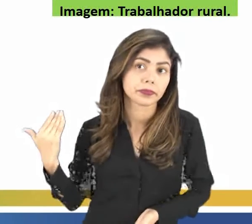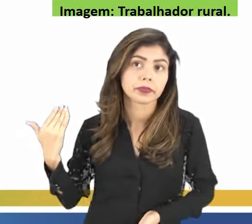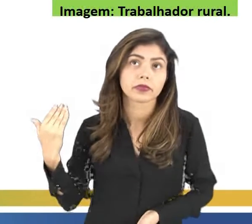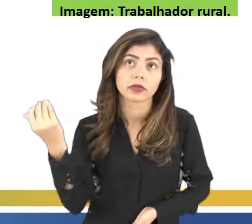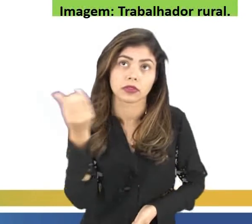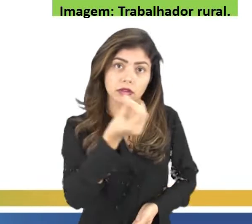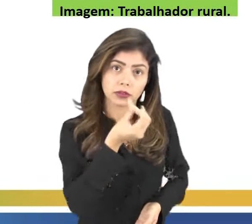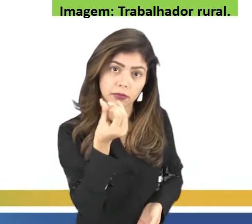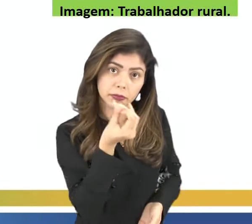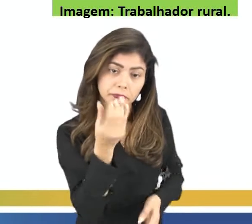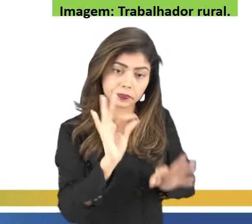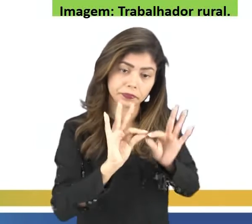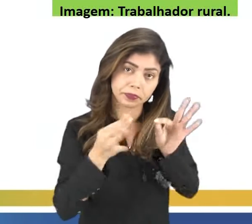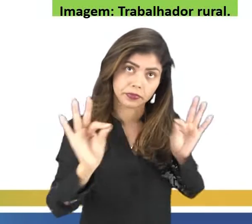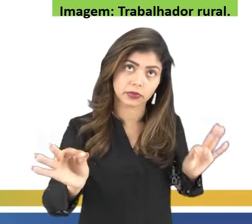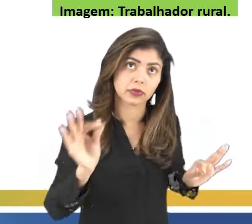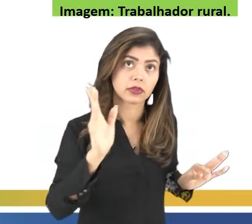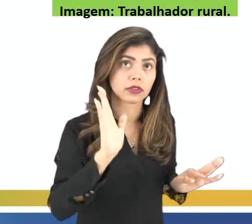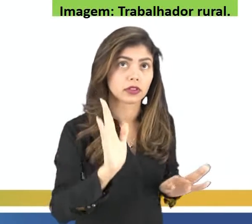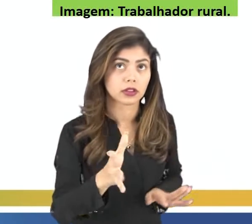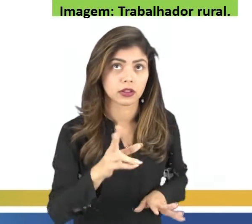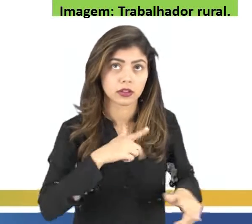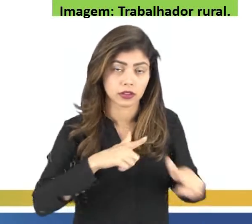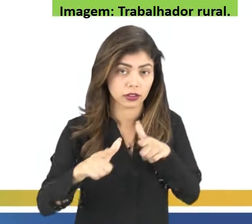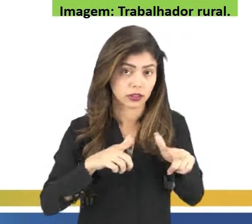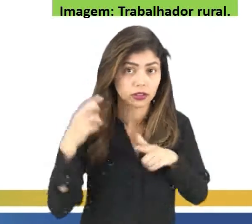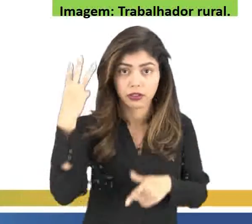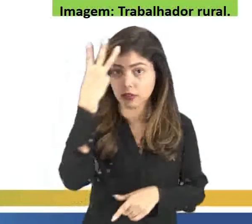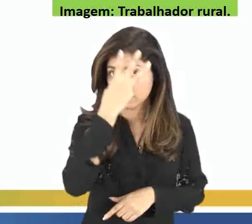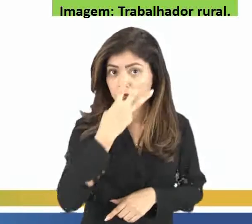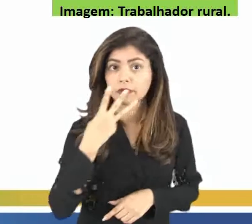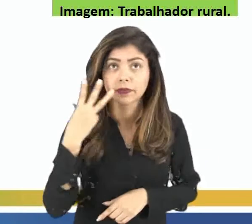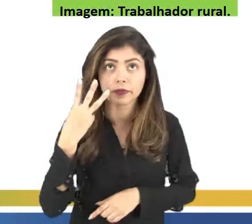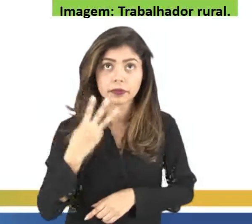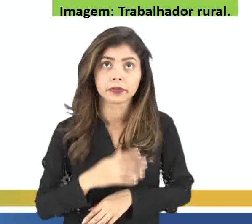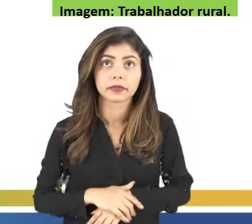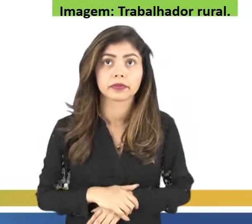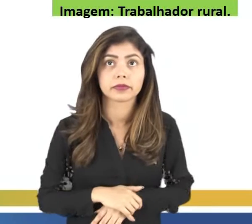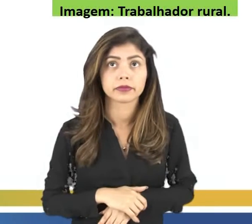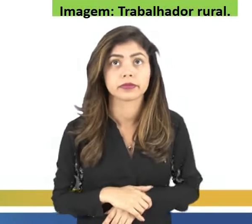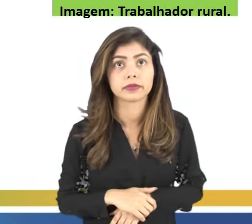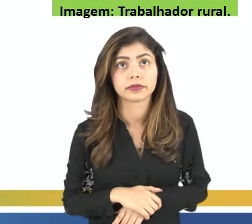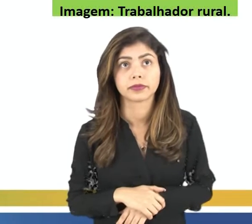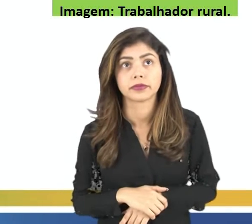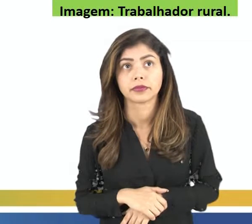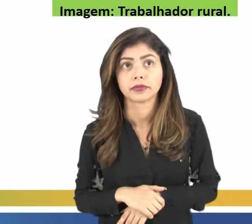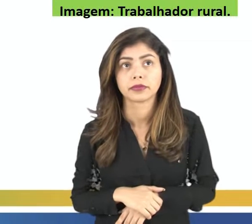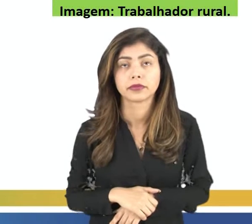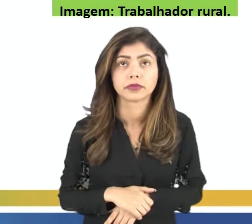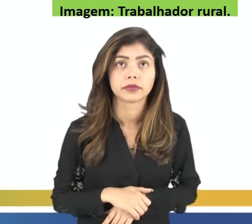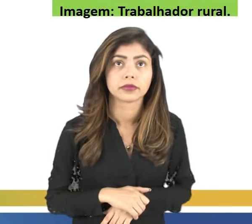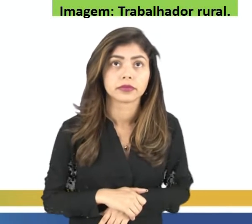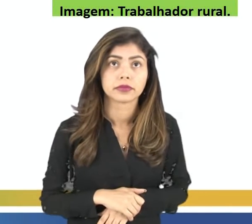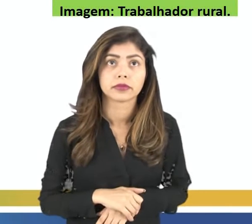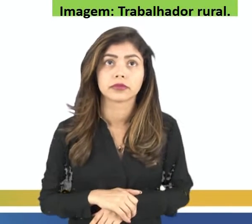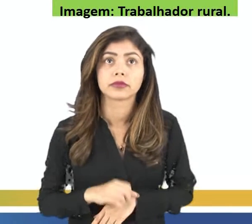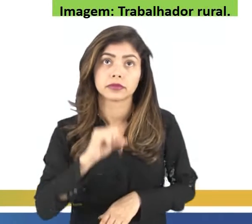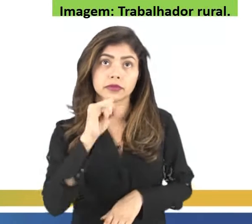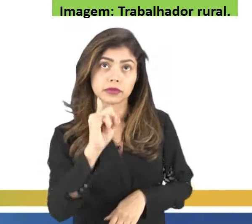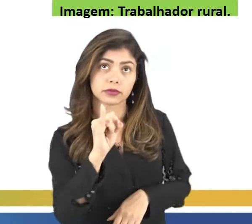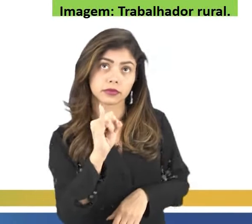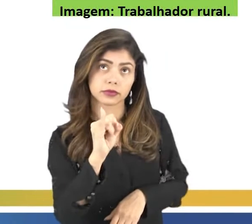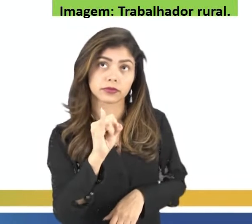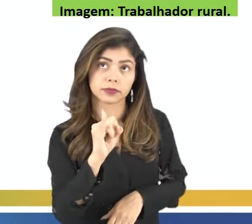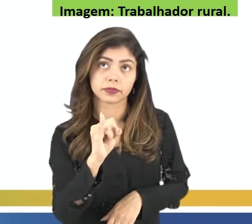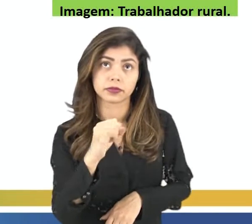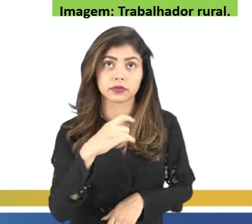com 6 metros, ele trabalhava 3 horas para limpar esse terreno circular. Se,